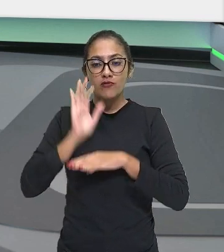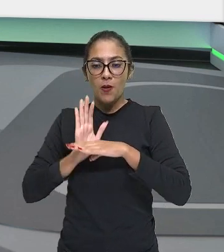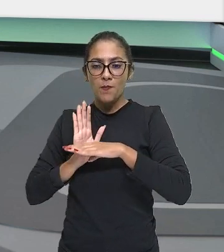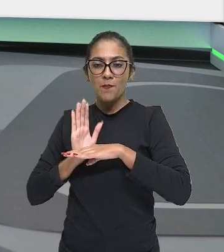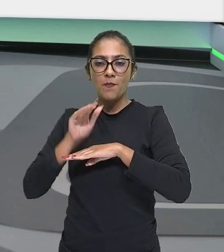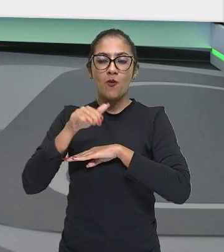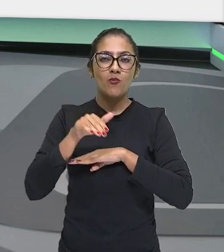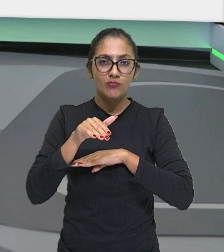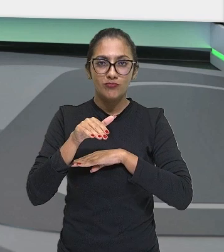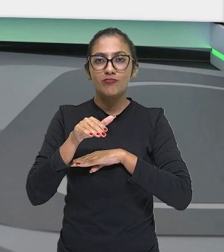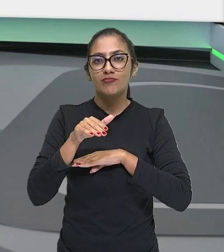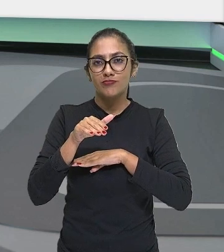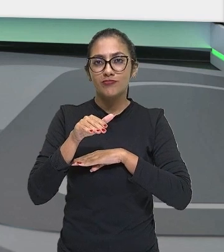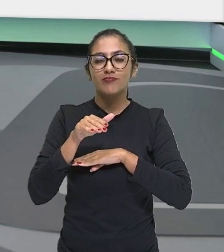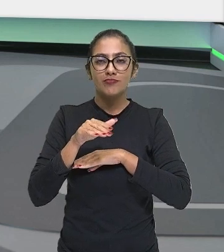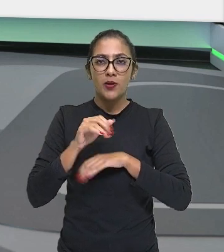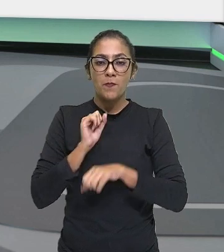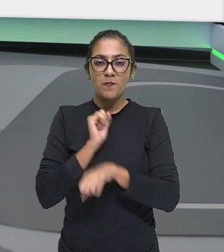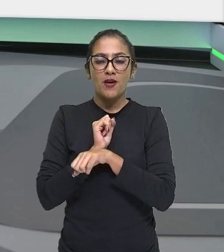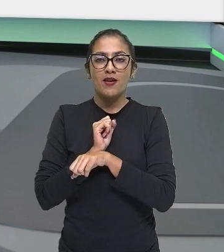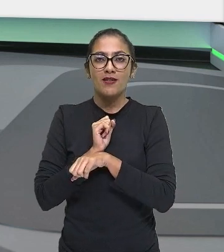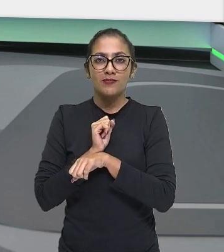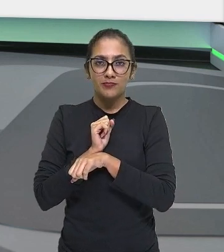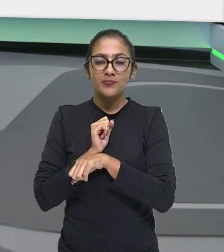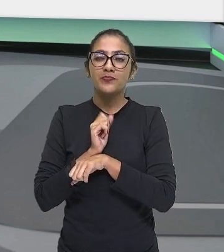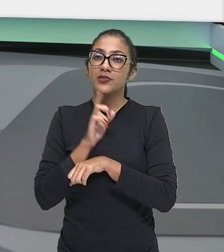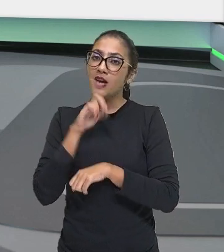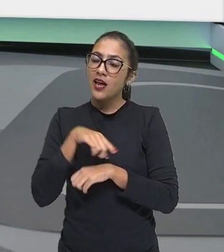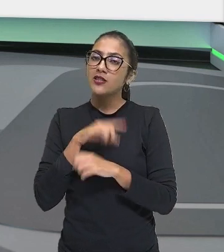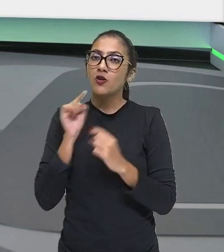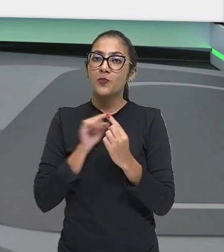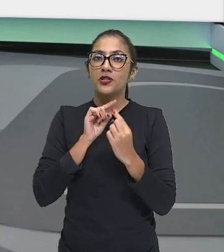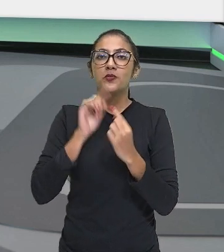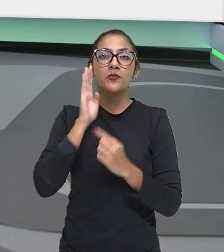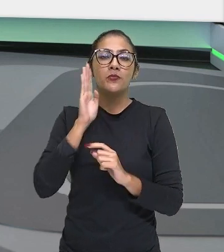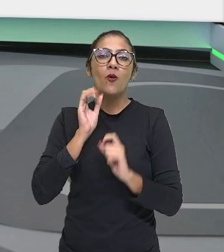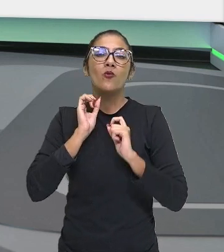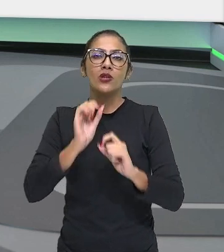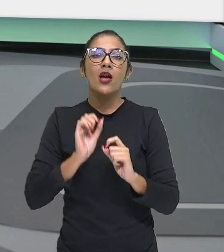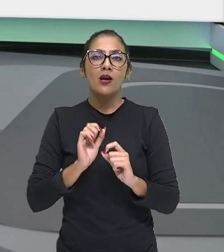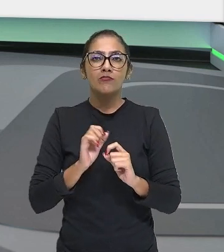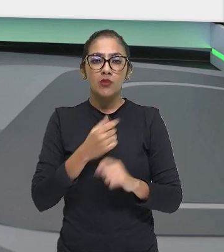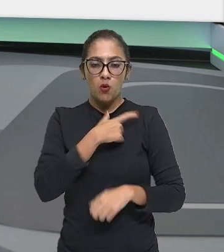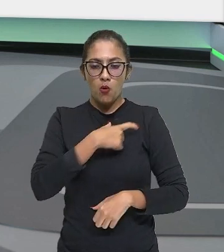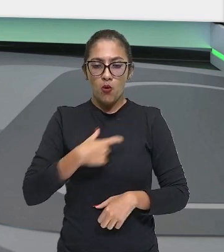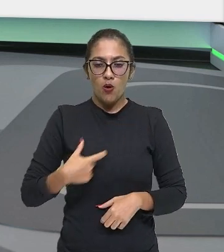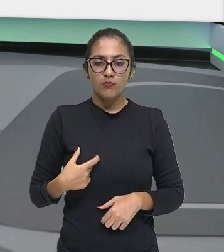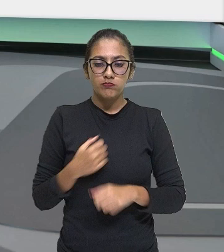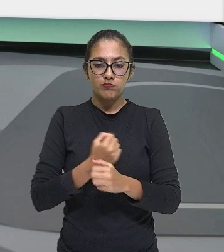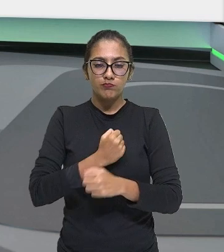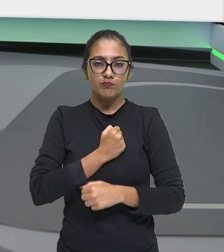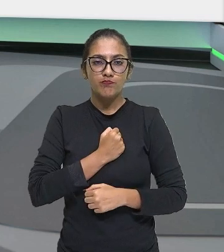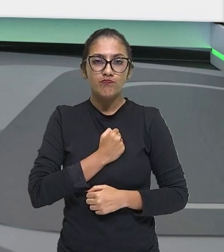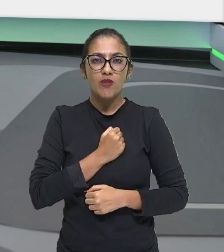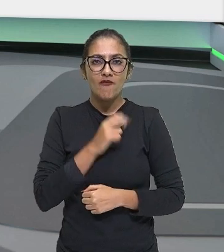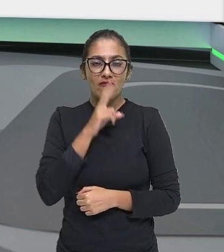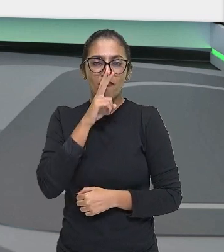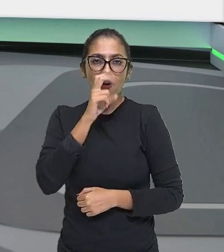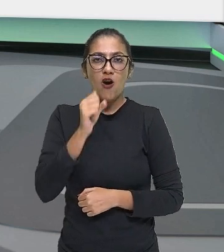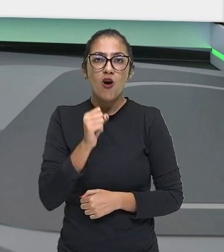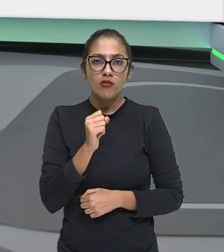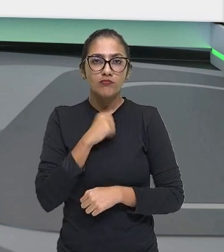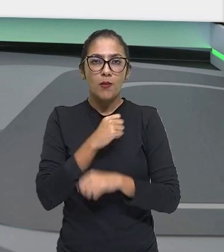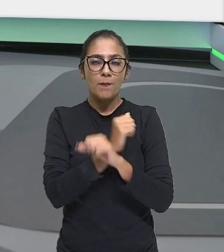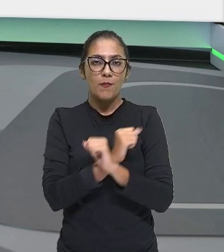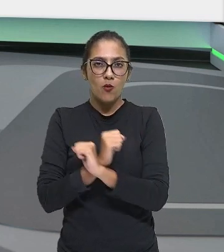jogado para frente. Então, o objetivo dele é você ficar com segurança. Então,